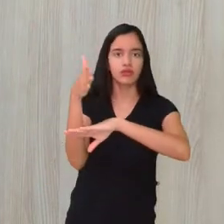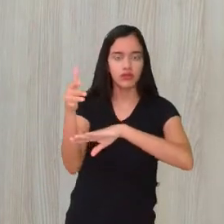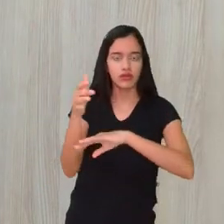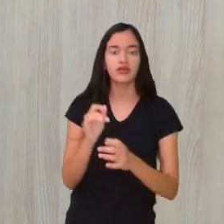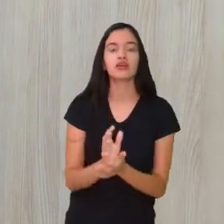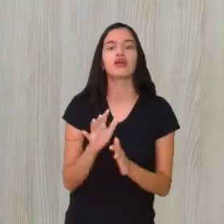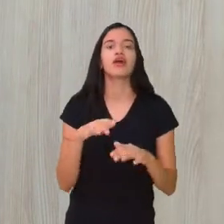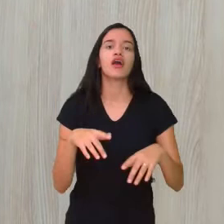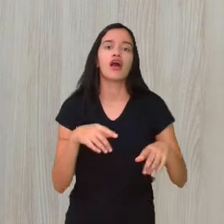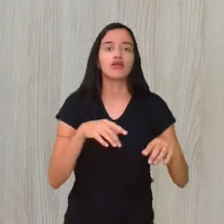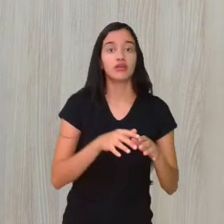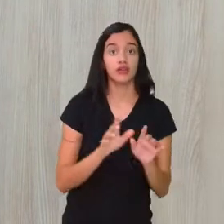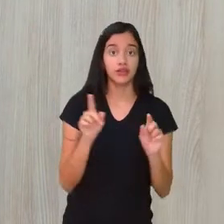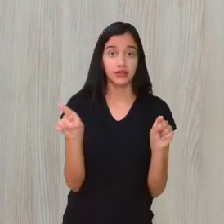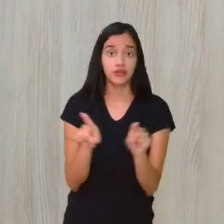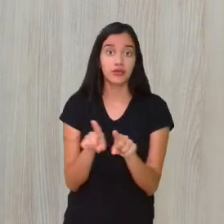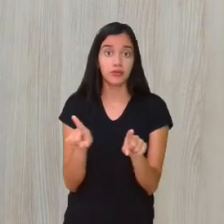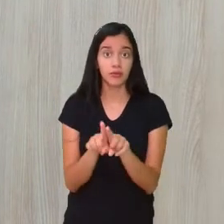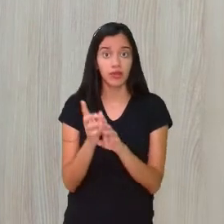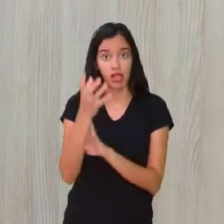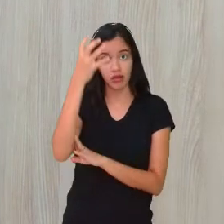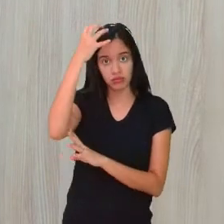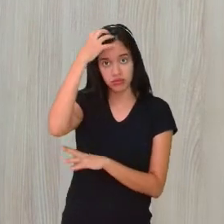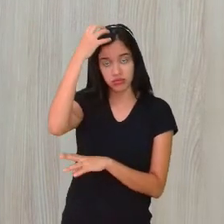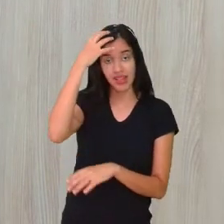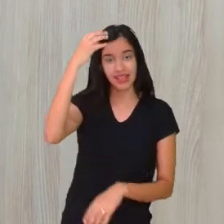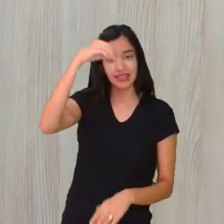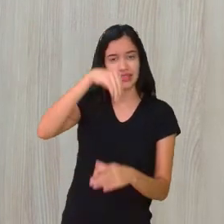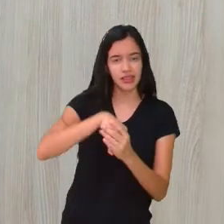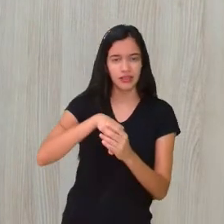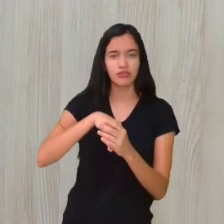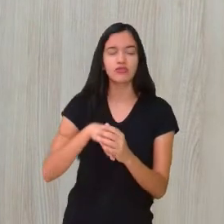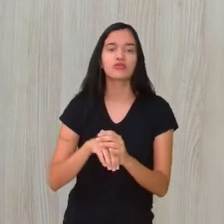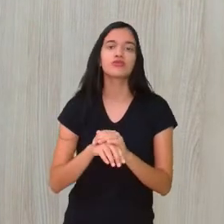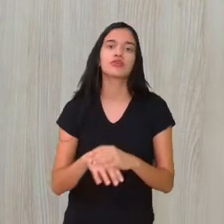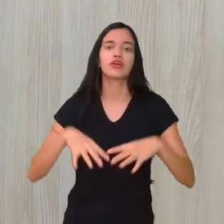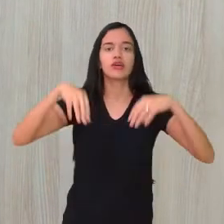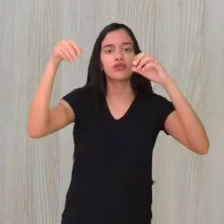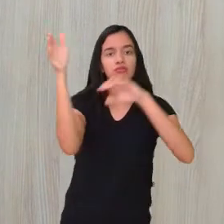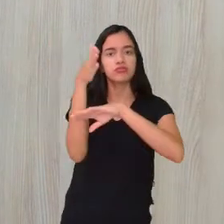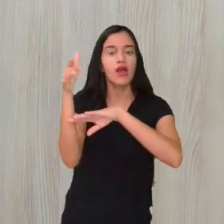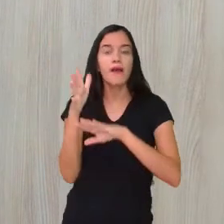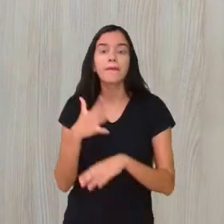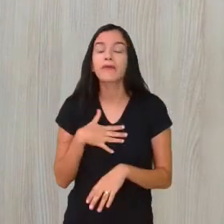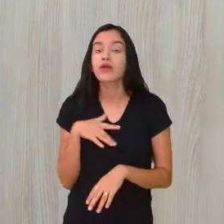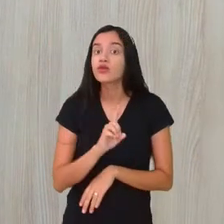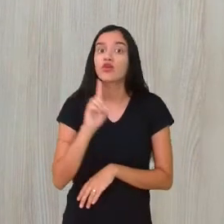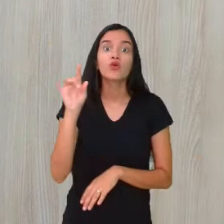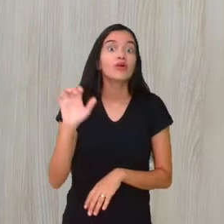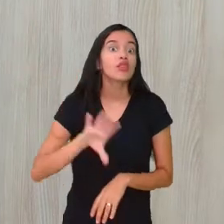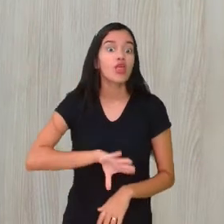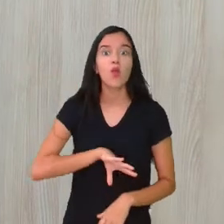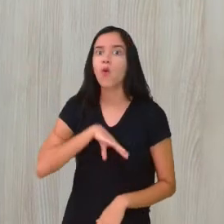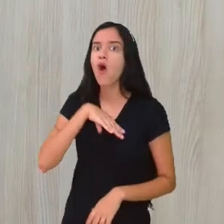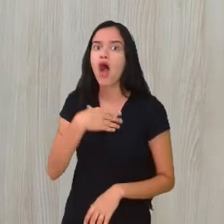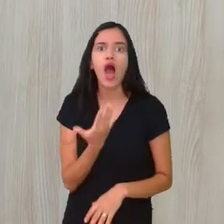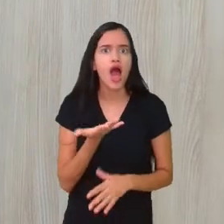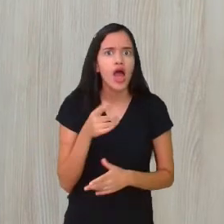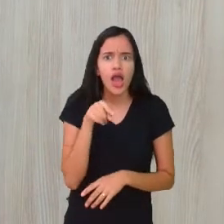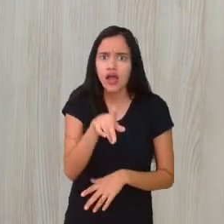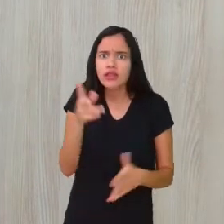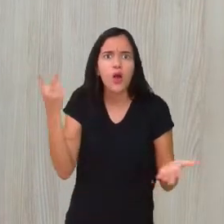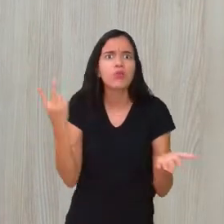do rei, né? Então, assim, dentro do castelo, e as pessoas ficam, meu Deus, como é que eles têm coragem de mostrar isso? É isso mesmo